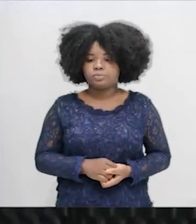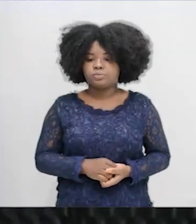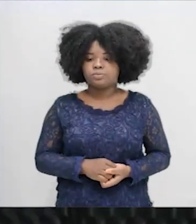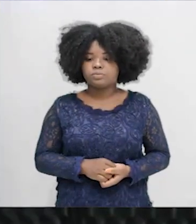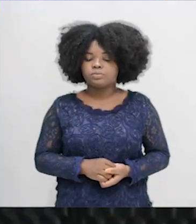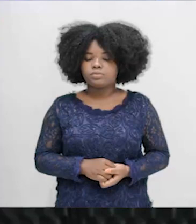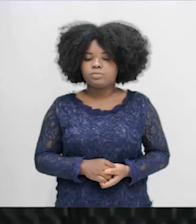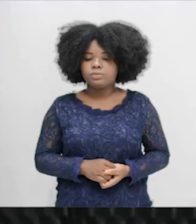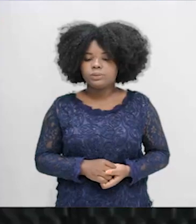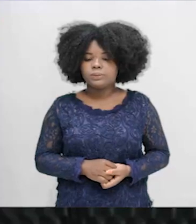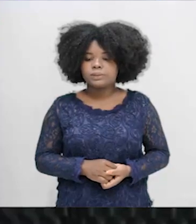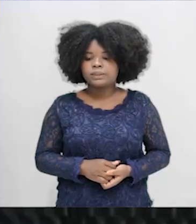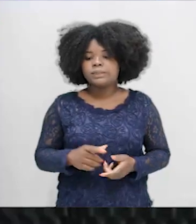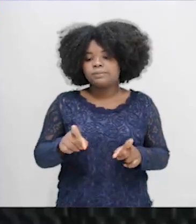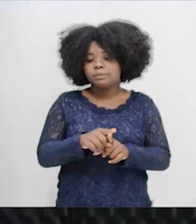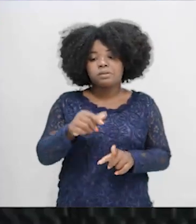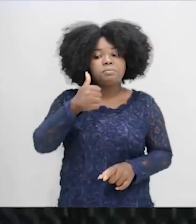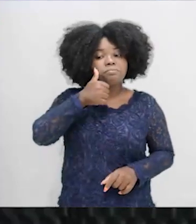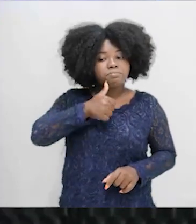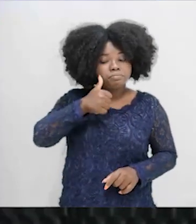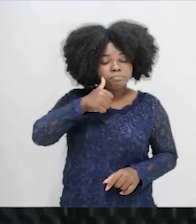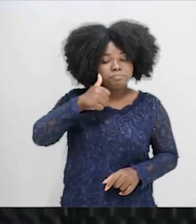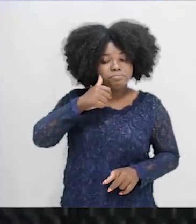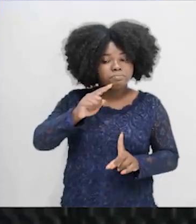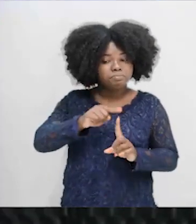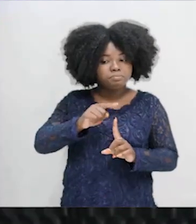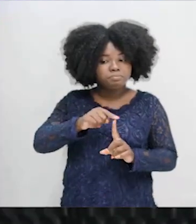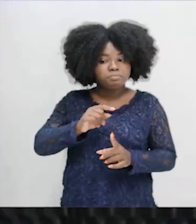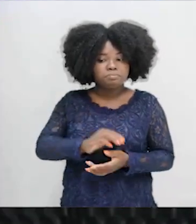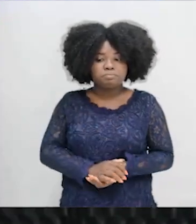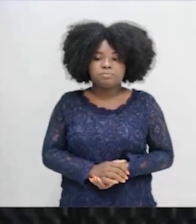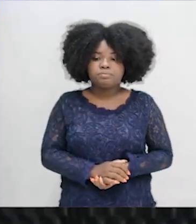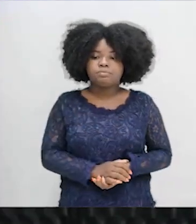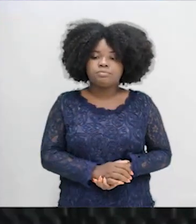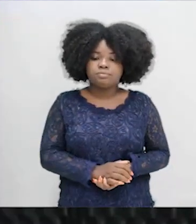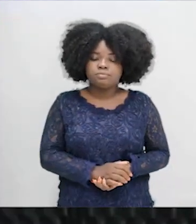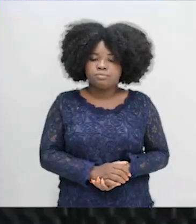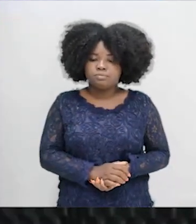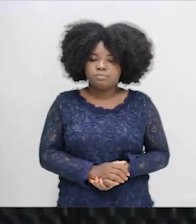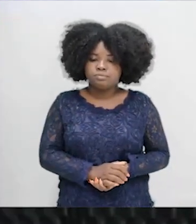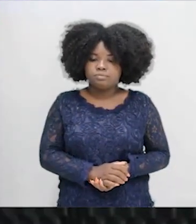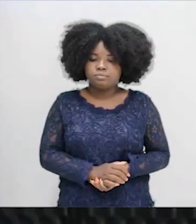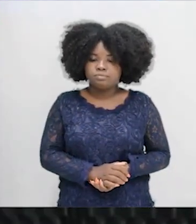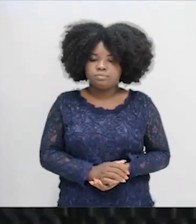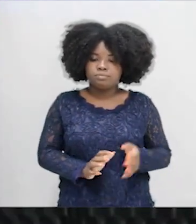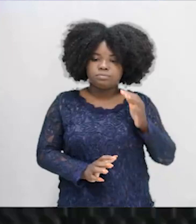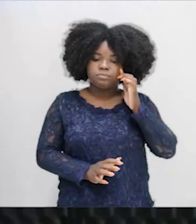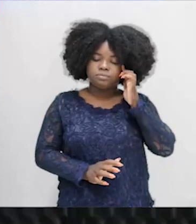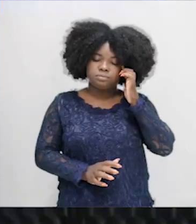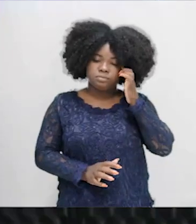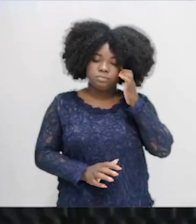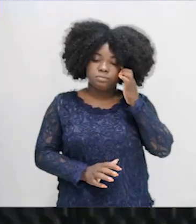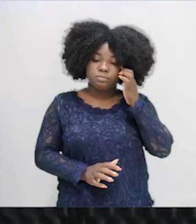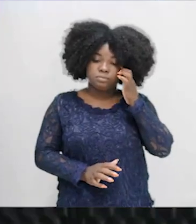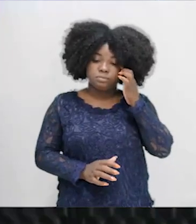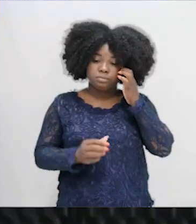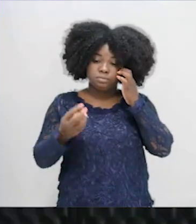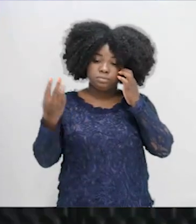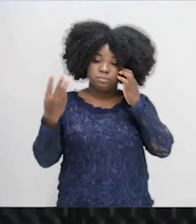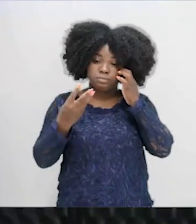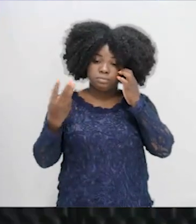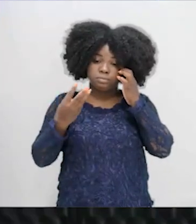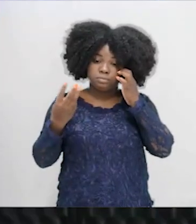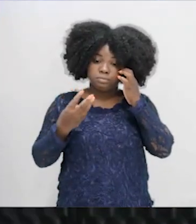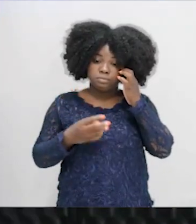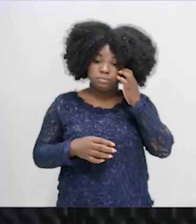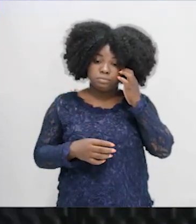feminina dessa estrutura, aquele personagem que é um herói, que vai, que luta, é Shouju. É isso? Acredito que tenha falado certo. O Seinen